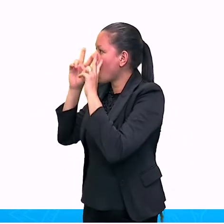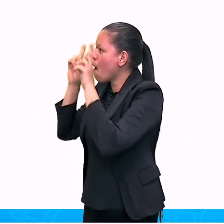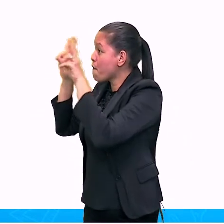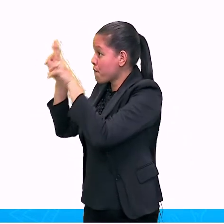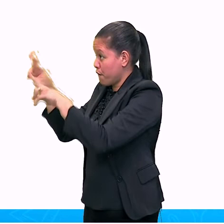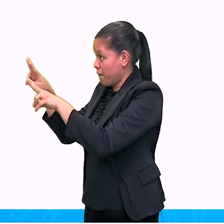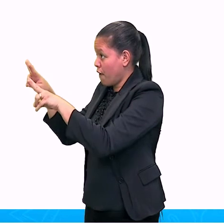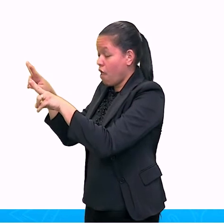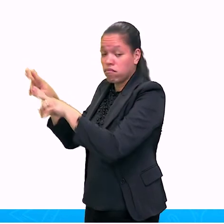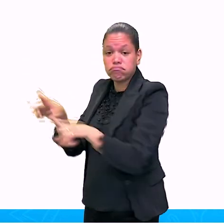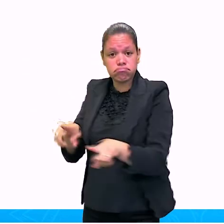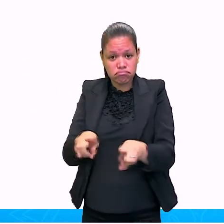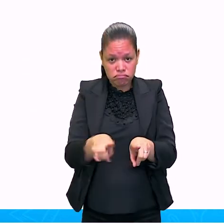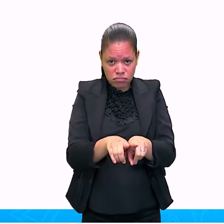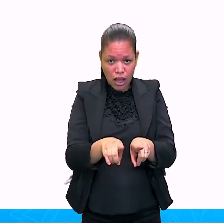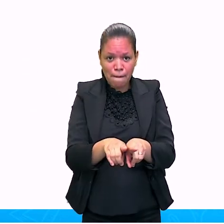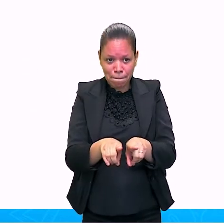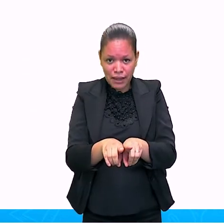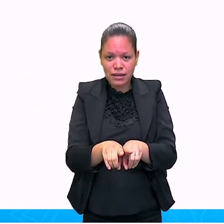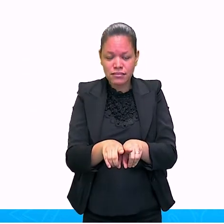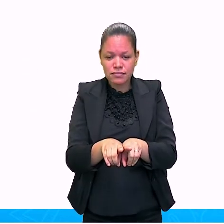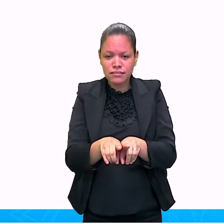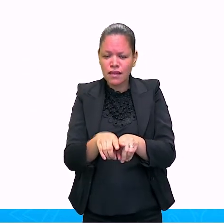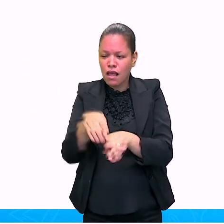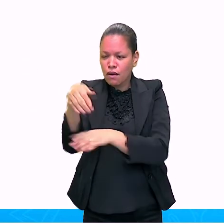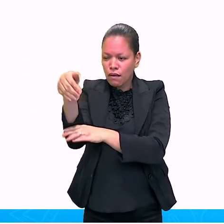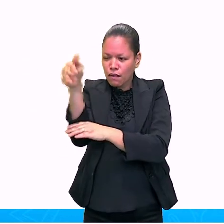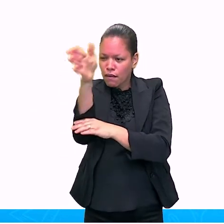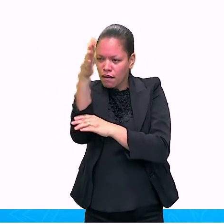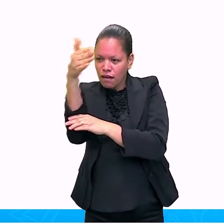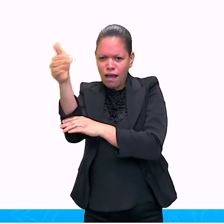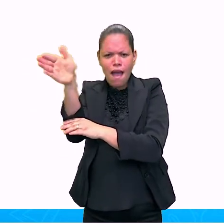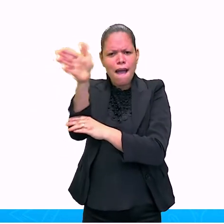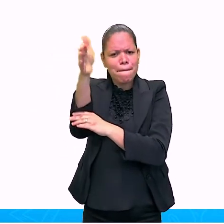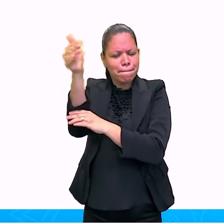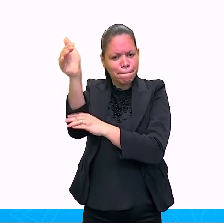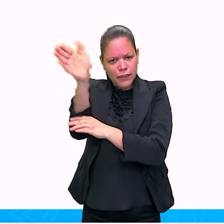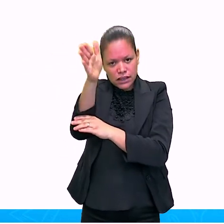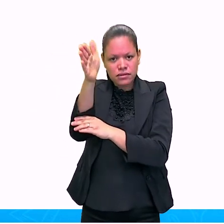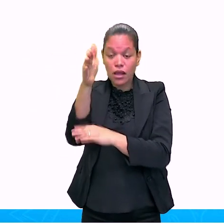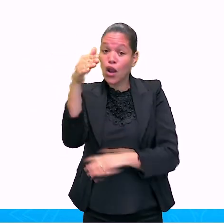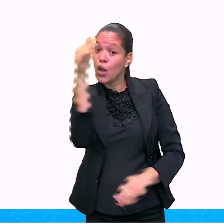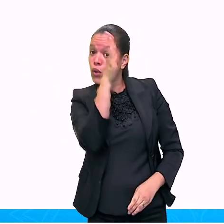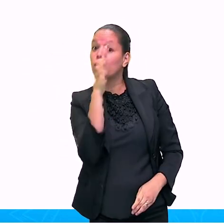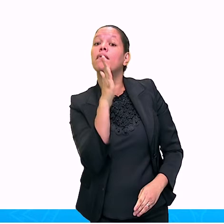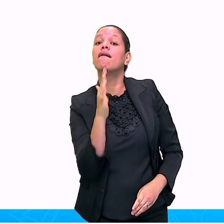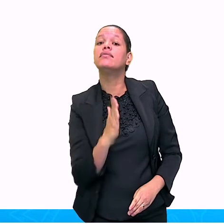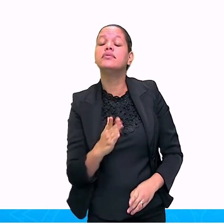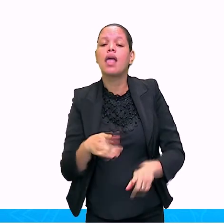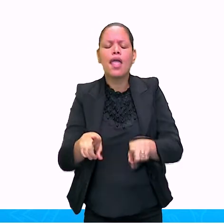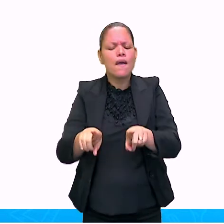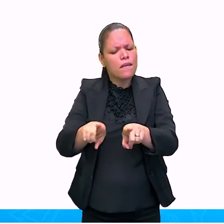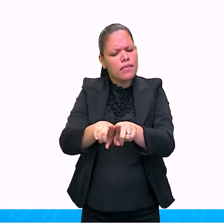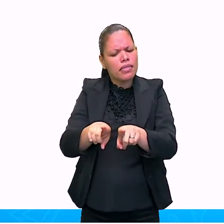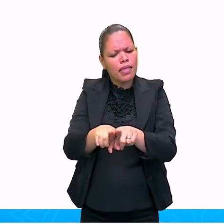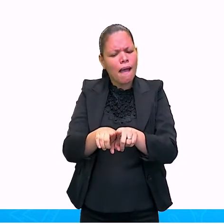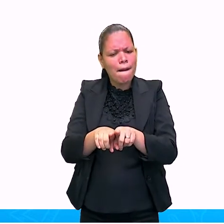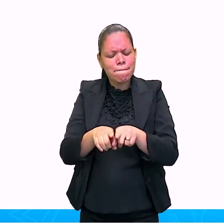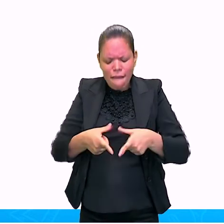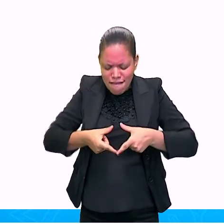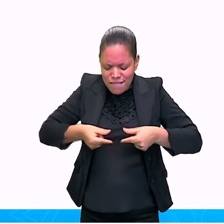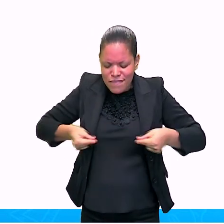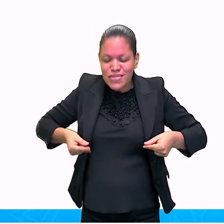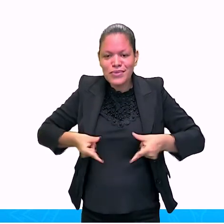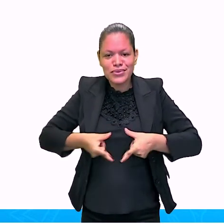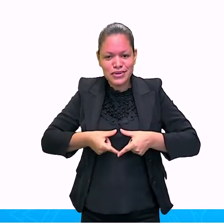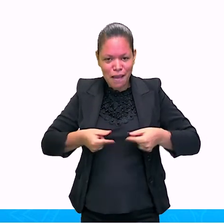bandeiras do Japão e do Brasil, fazendo essa integração da imigração. E nesse bairro se concentram vários